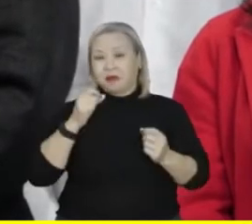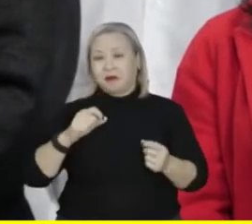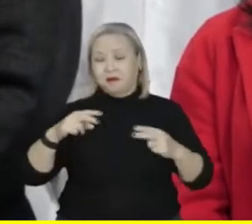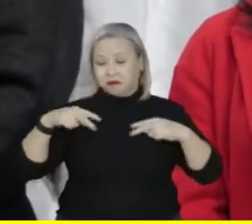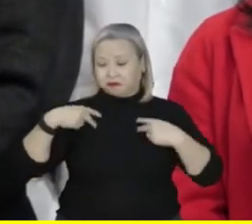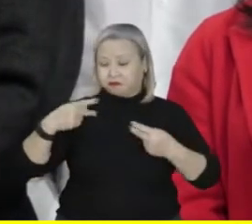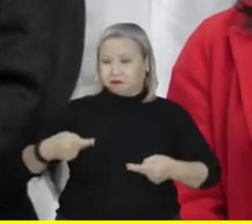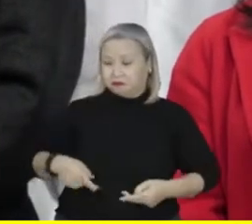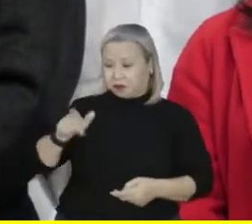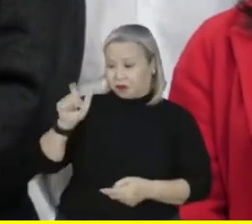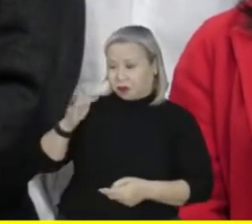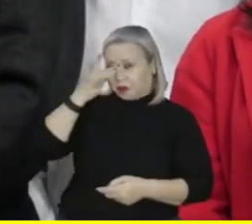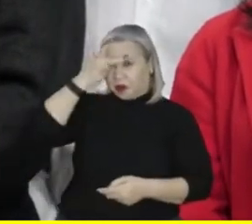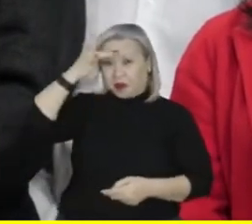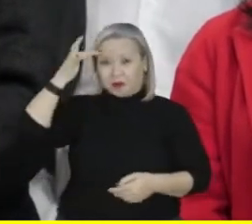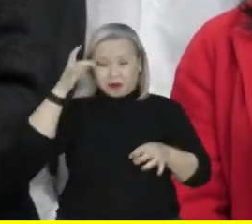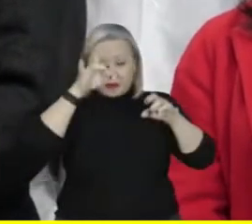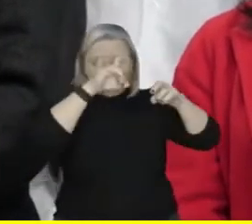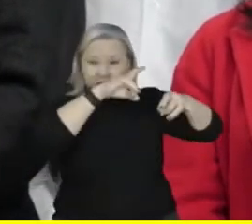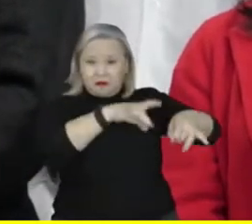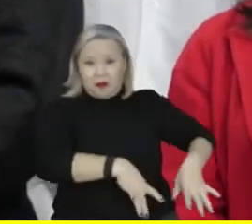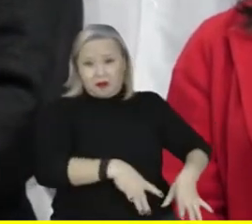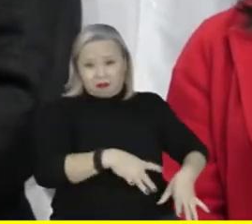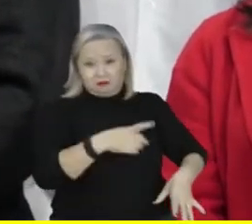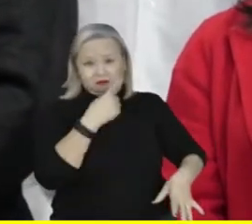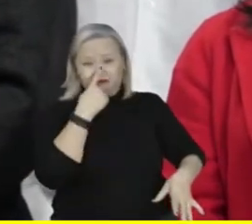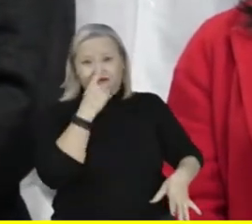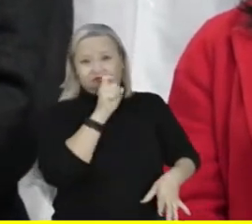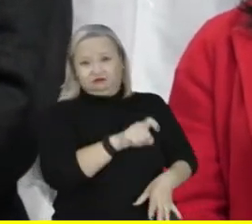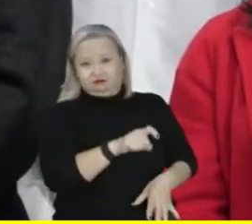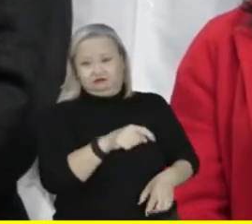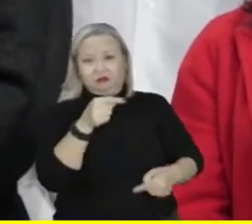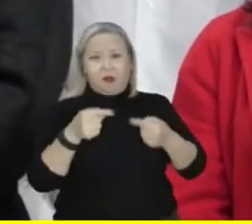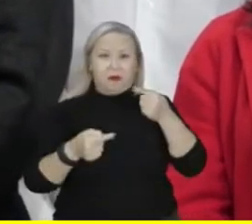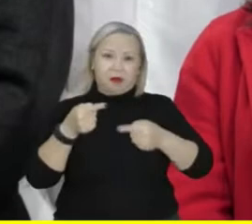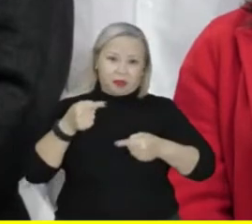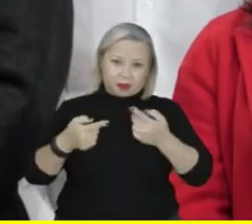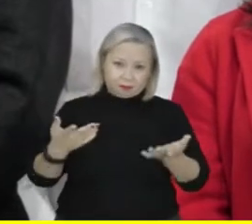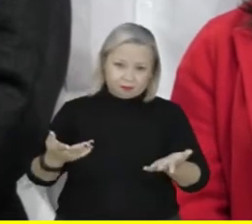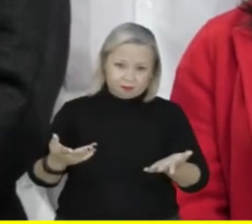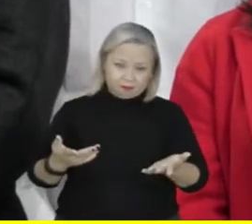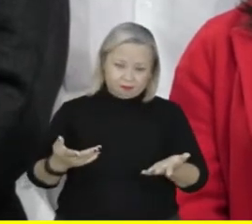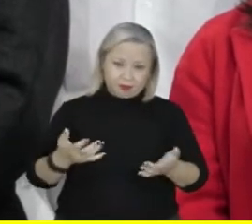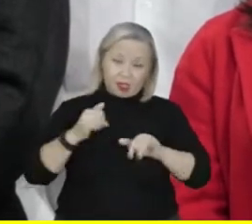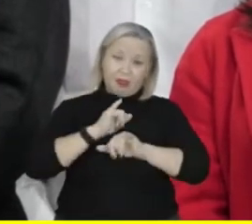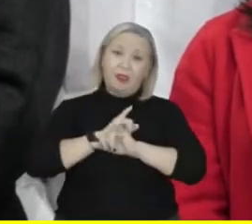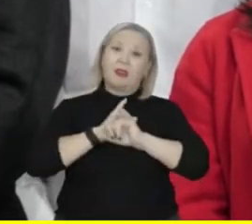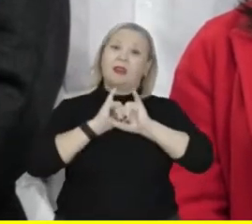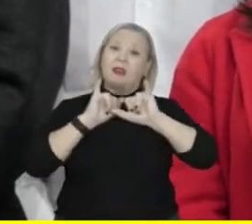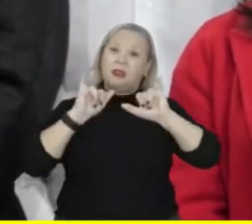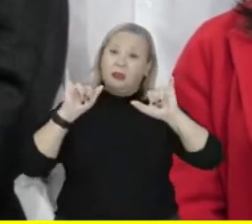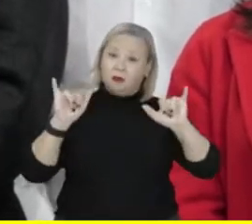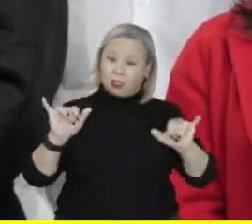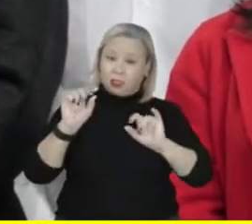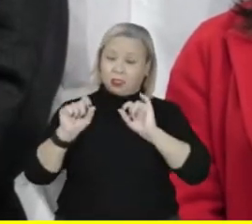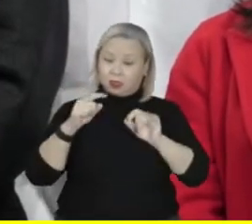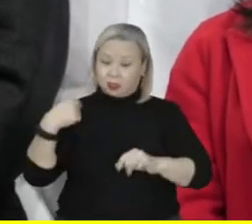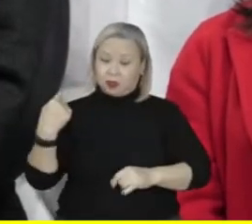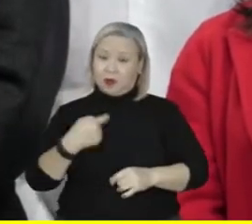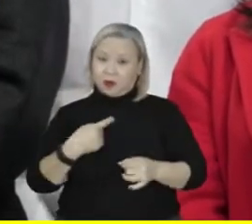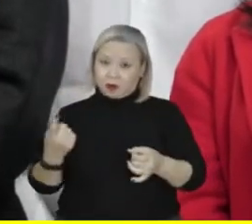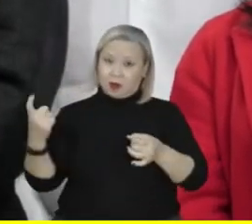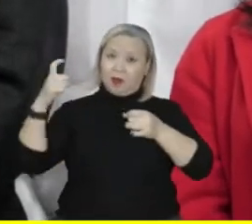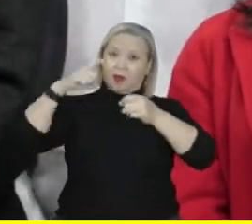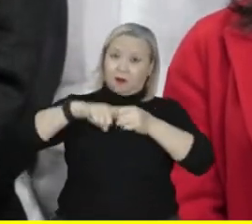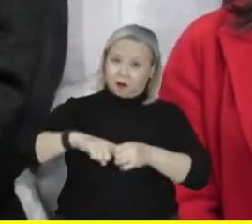jogado fora da política Ou seja eu disse que a gente retornaria retornaria